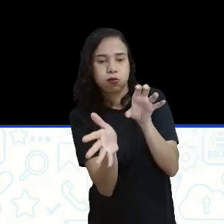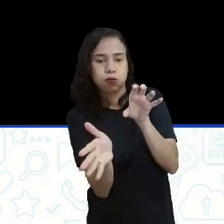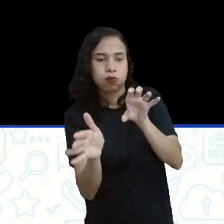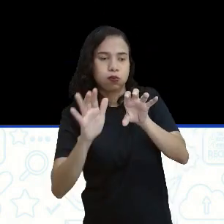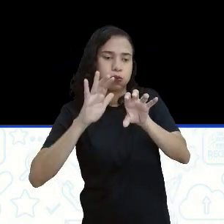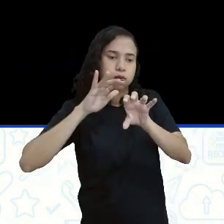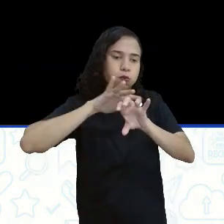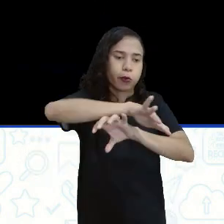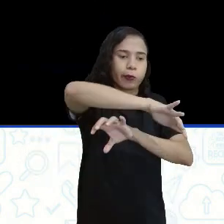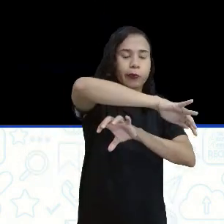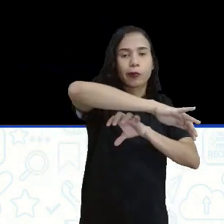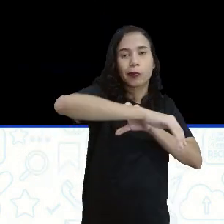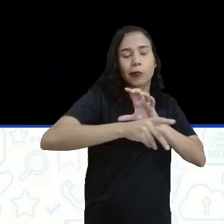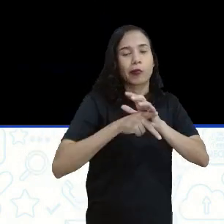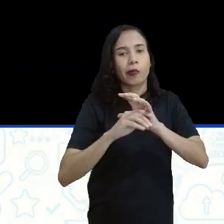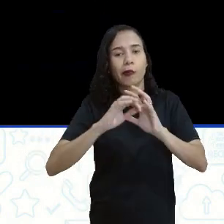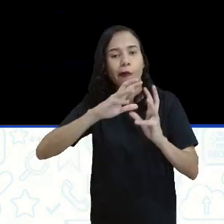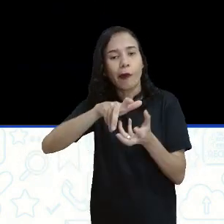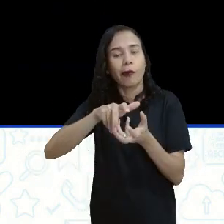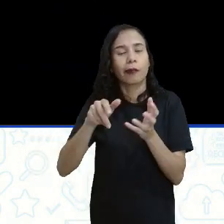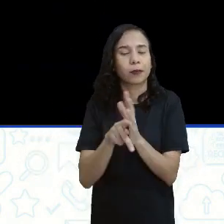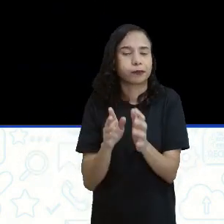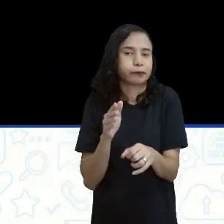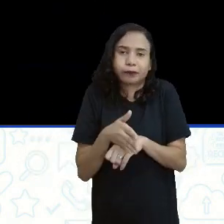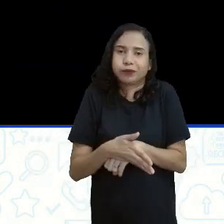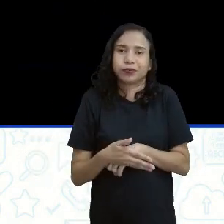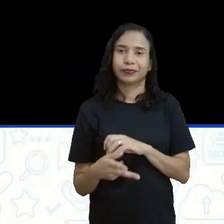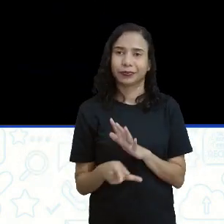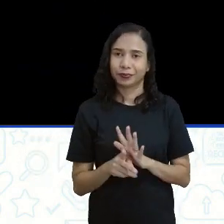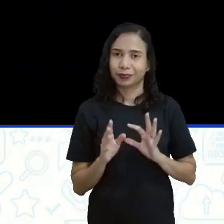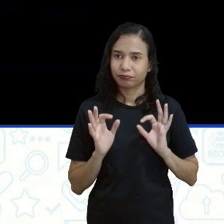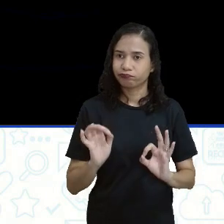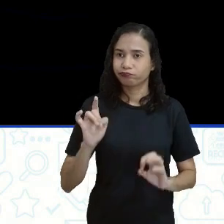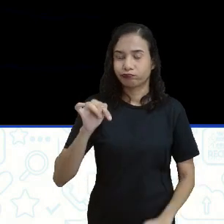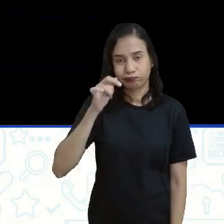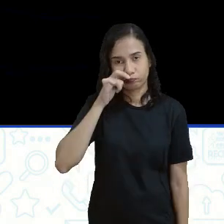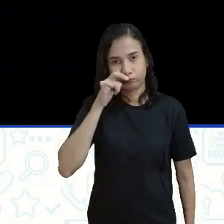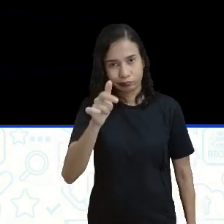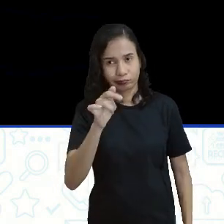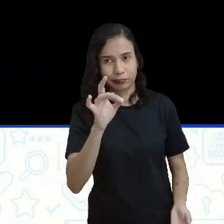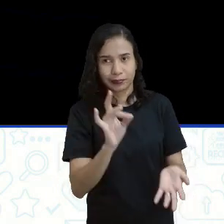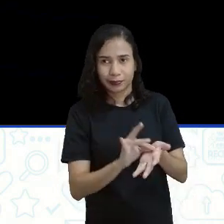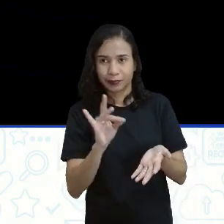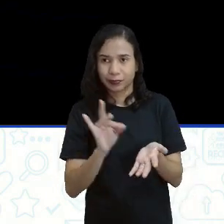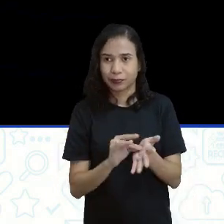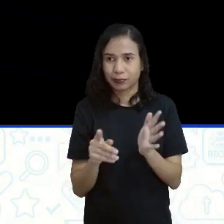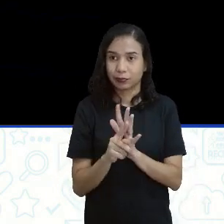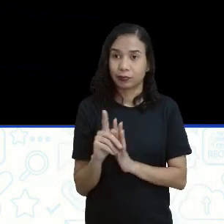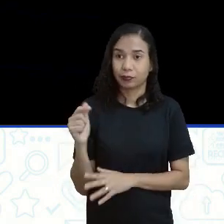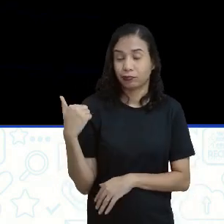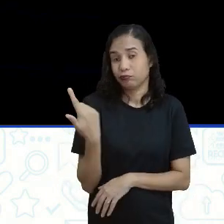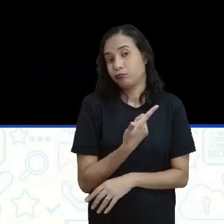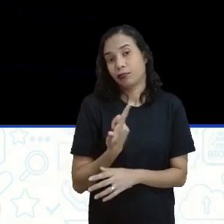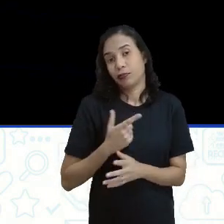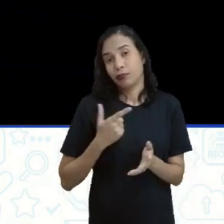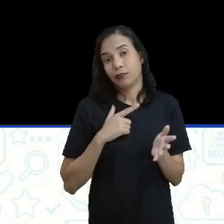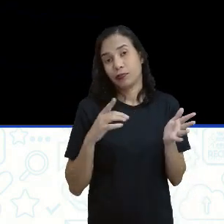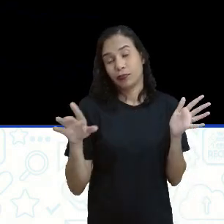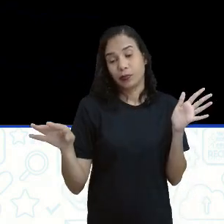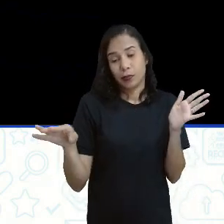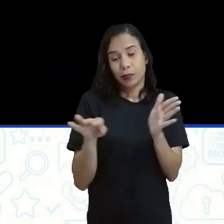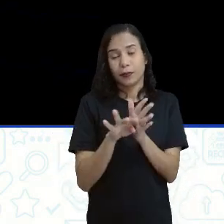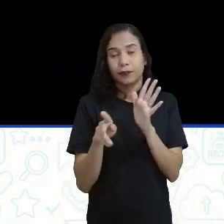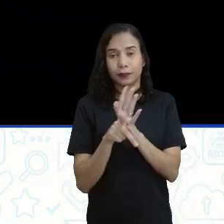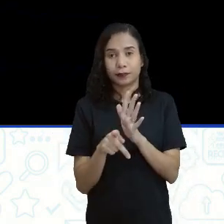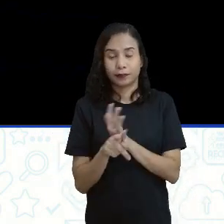Ele não deixa essas partículas penetrarem o nosso planeta, tá certo? É bem interessante isso, né? Fazendo com que não chegue, né,